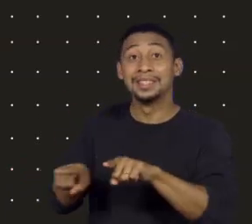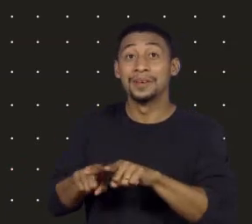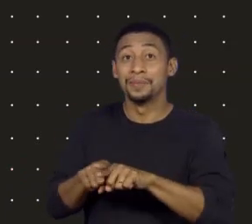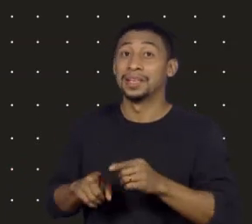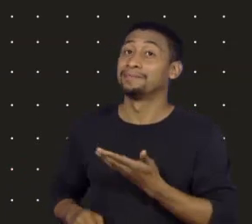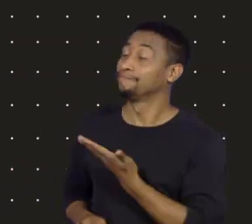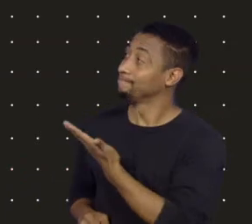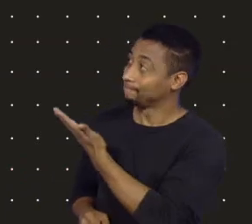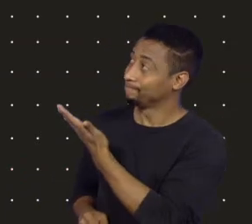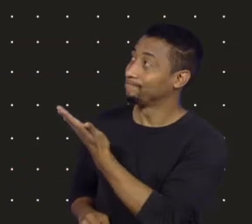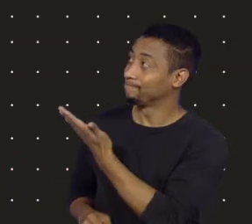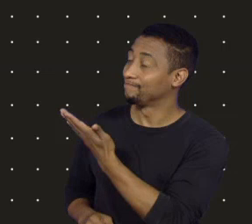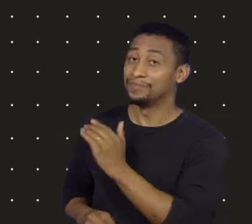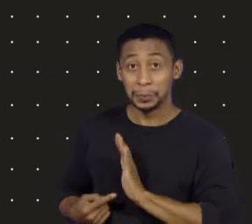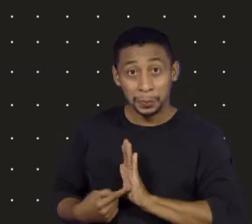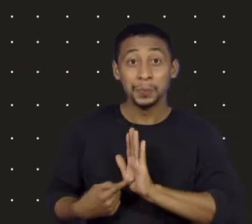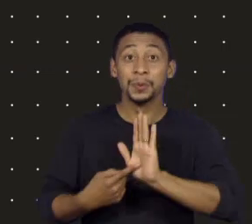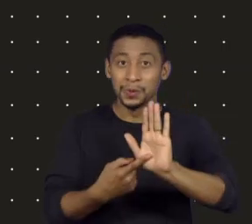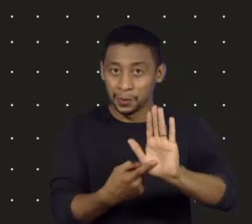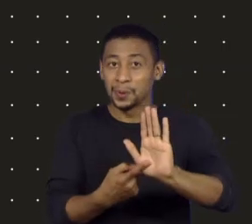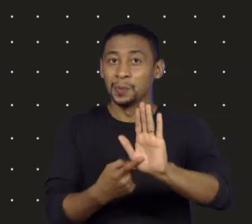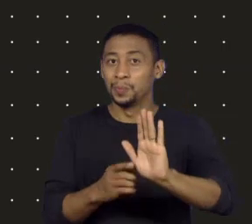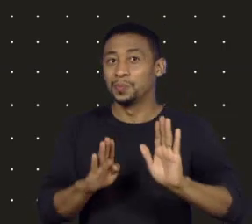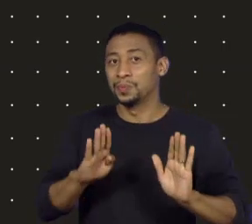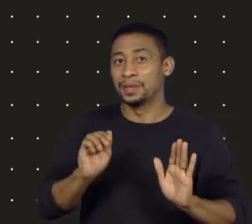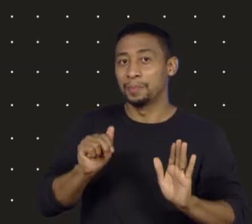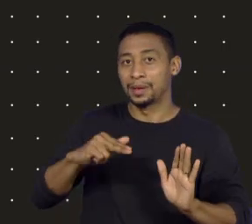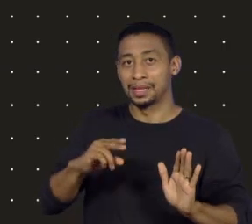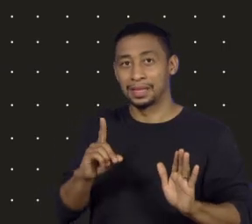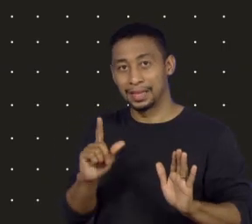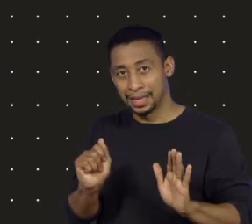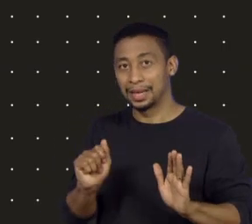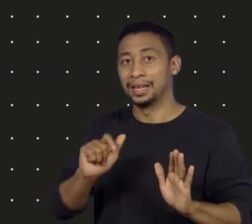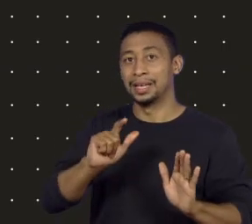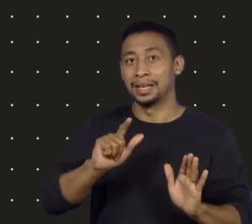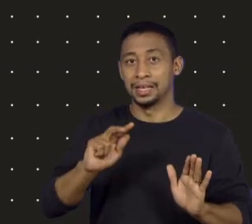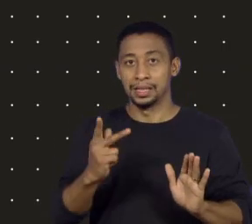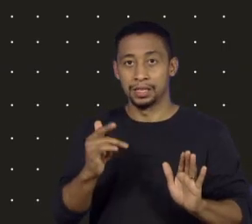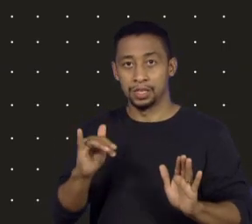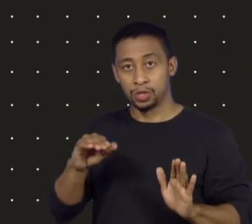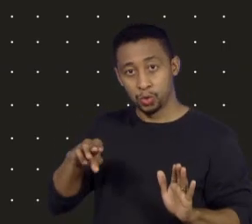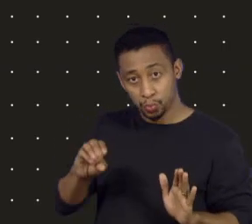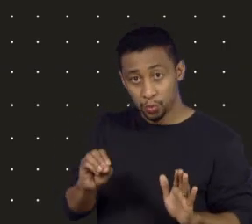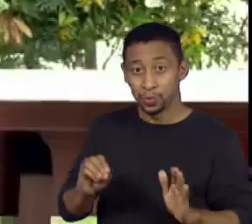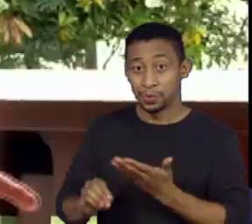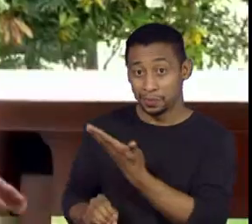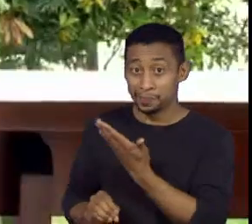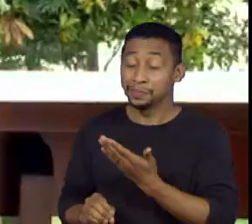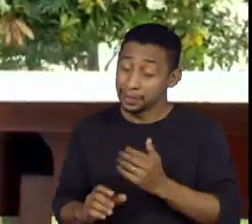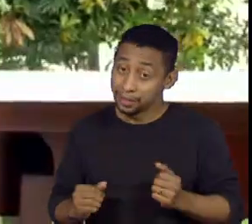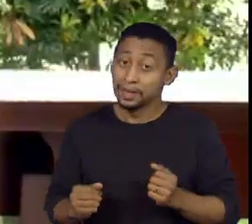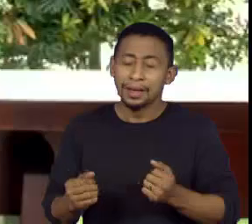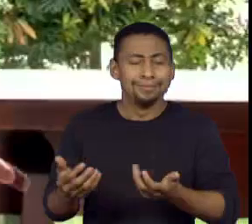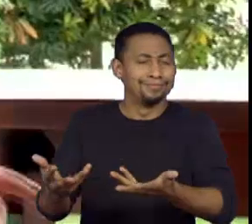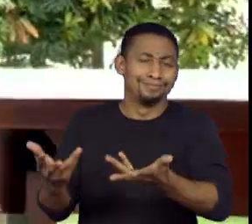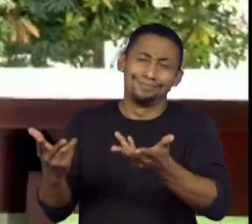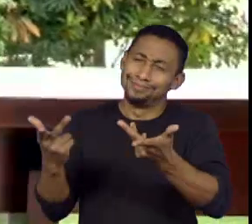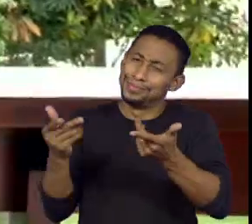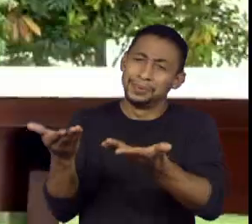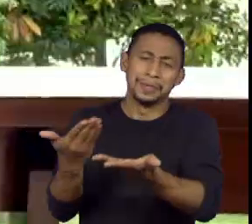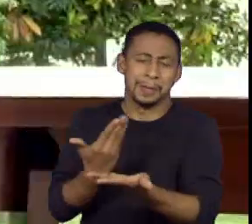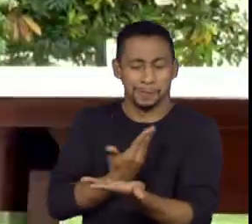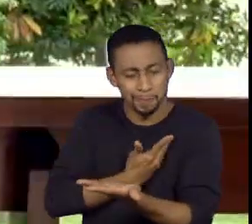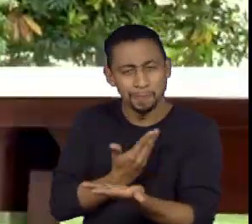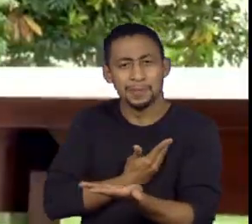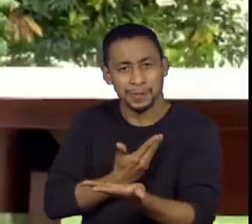do Bandalismo, no qual o Paulinho da Viola também participa comigo desse disco. Enfim, um grande artista,